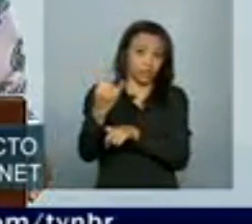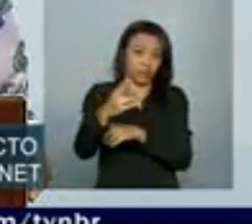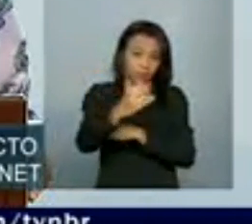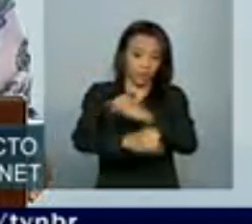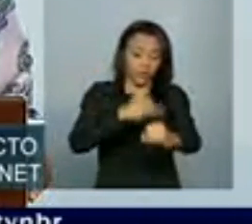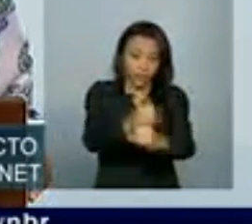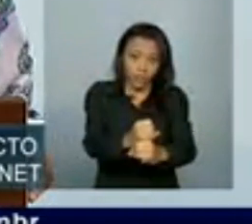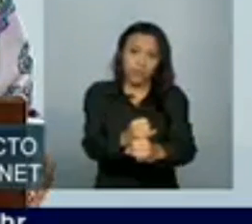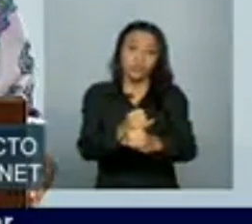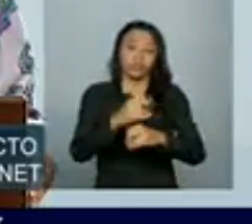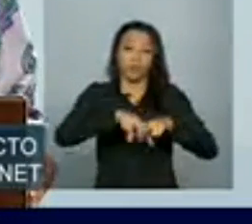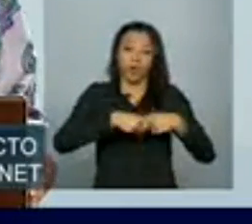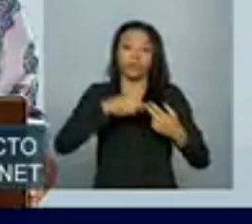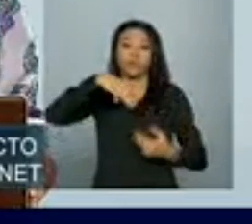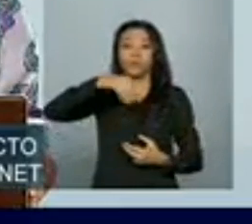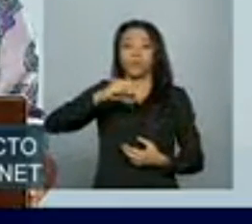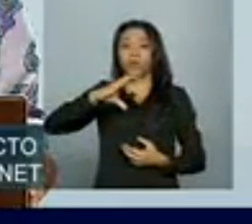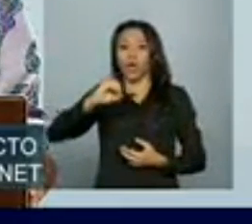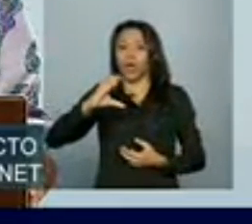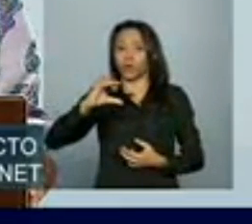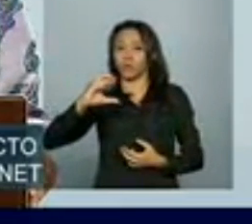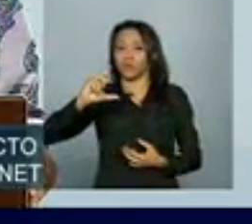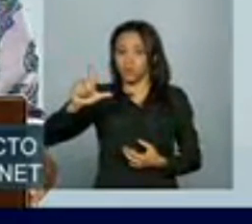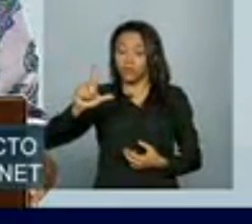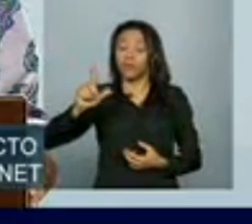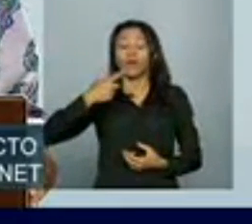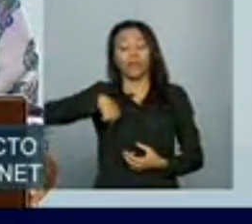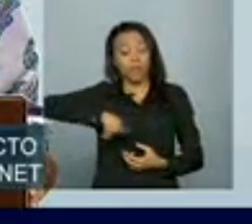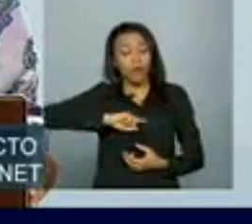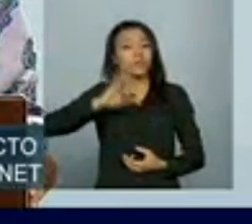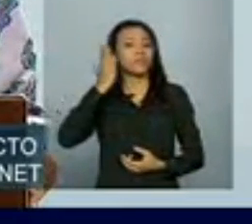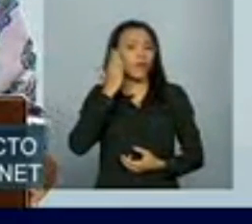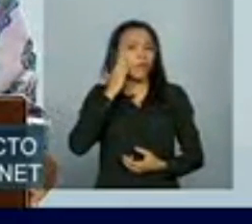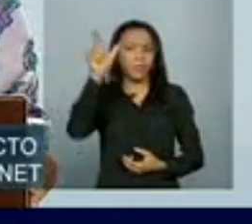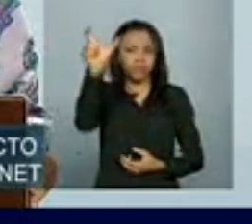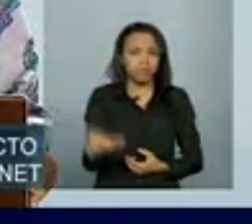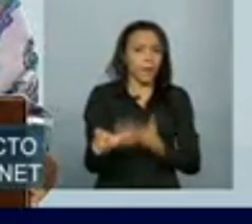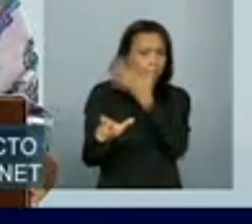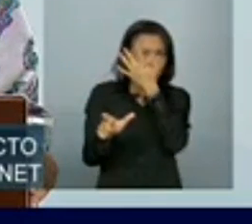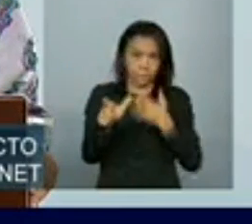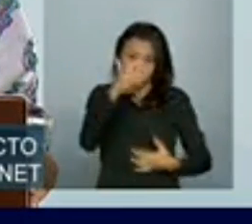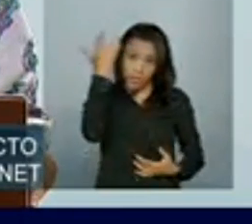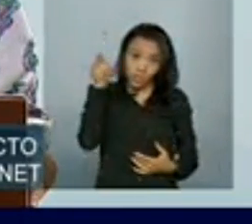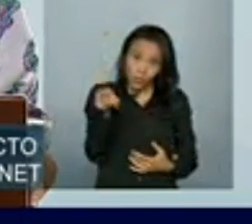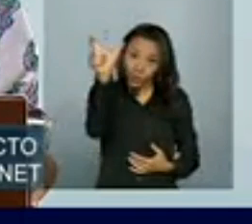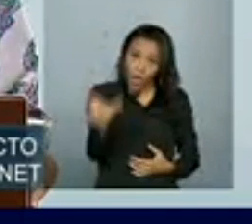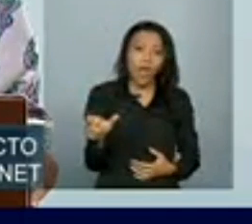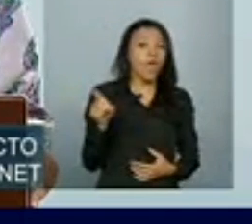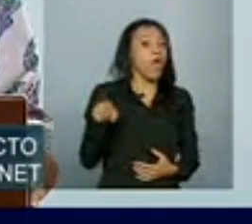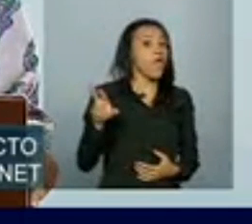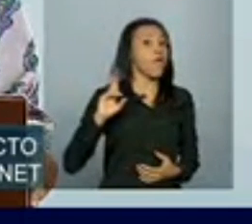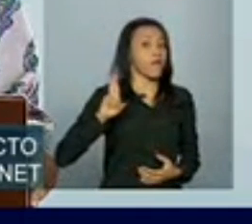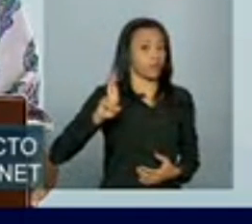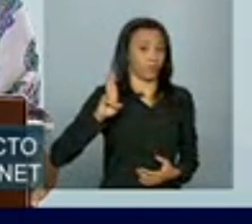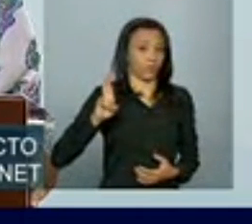pelo marco civil, o reconhecemos também como o principal responsável por suas próprias